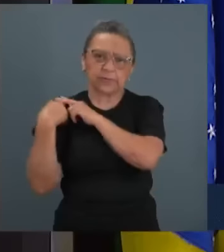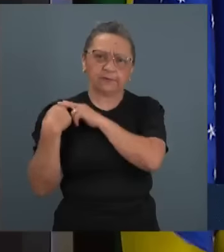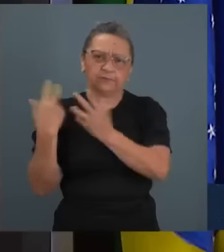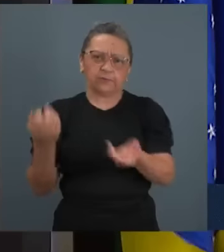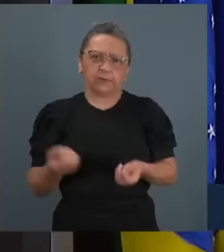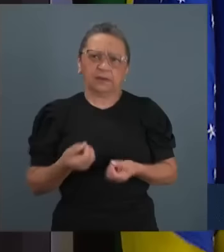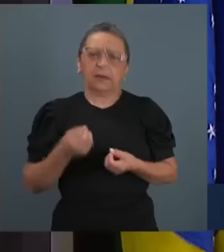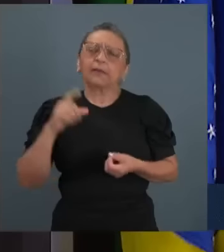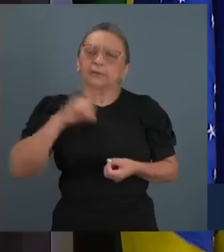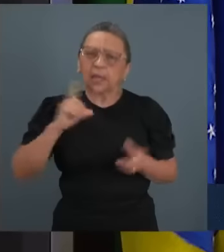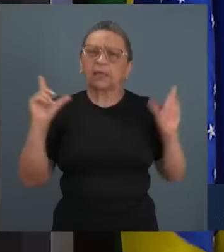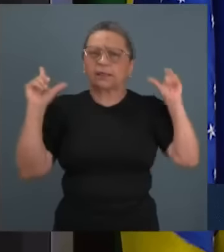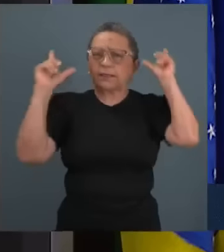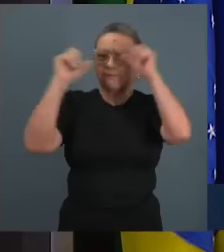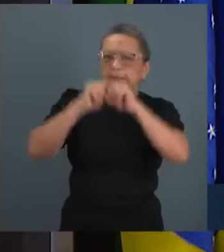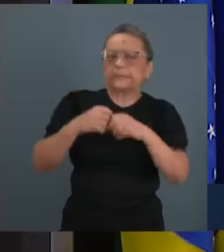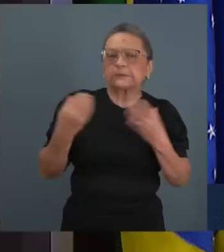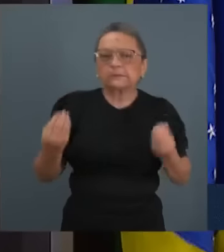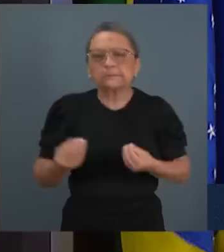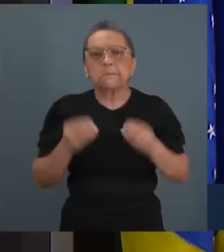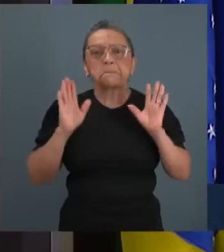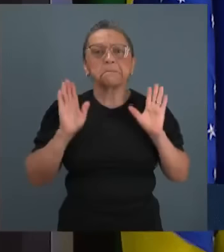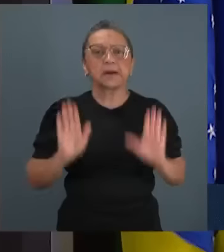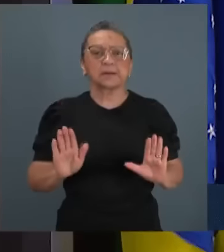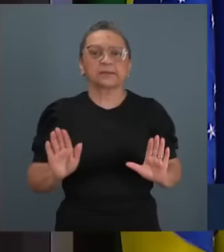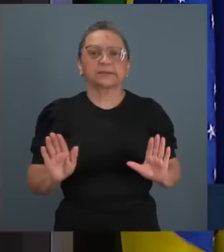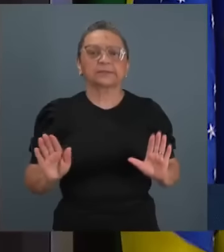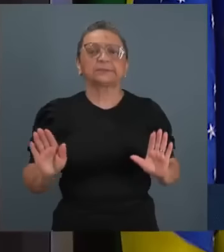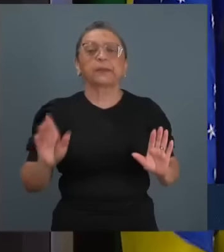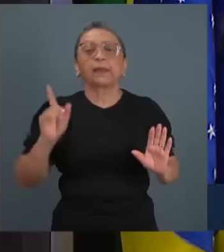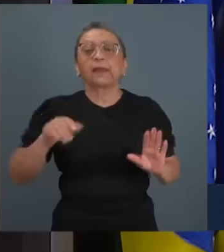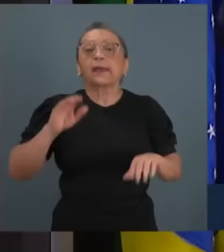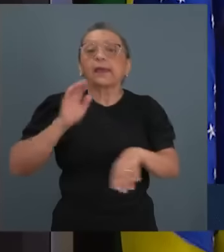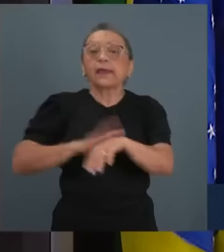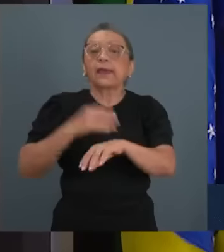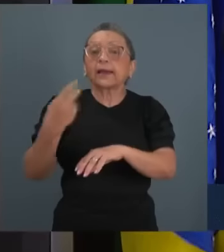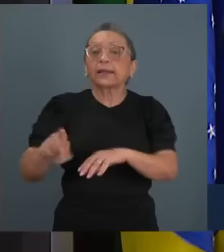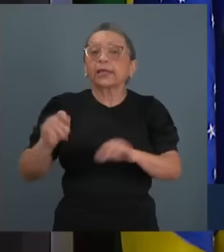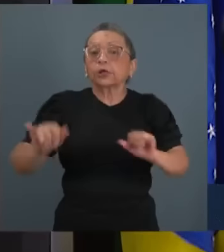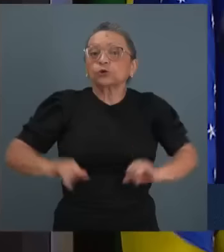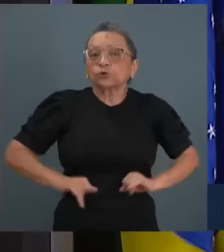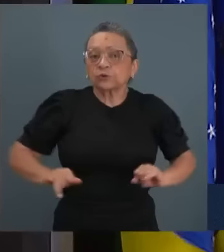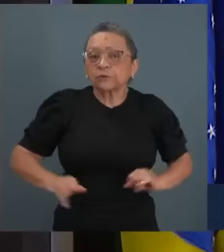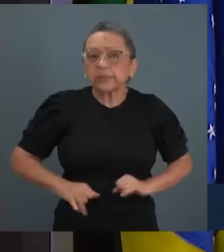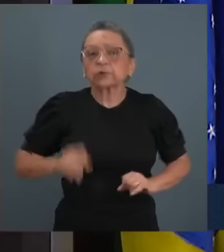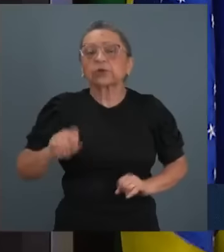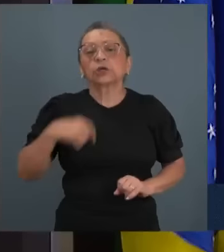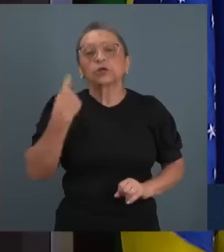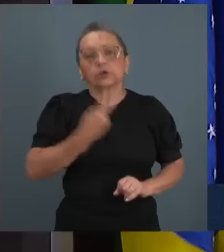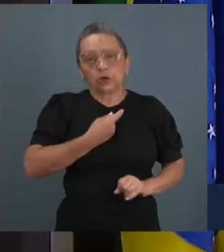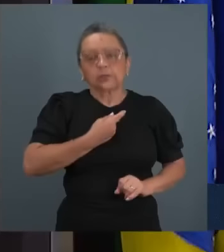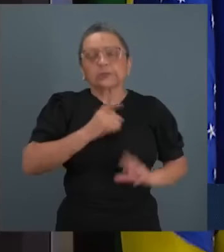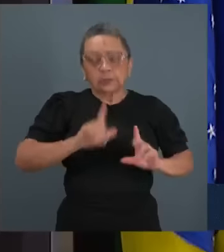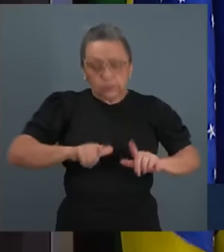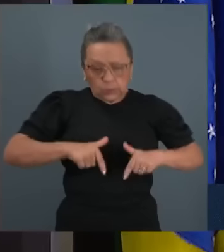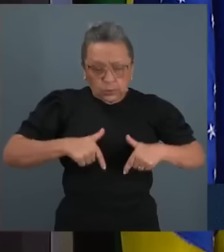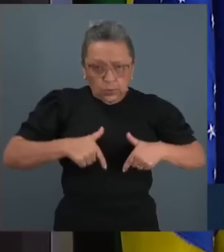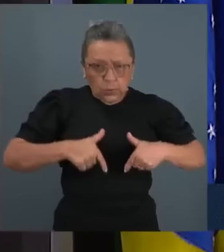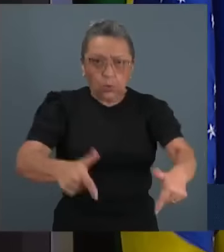mais difícil que possa ser, mas é através da dor que nós vamos